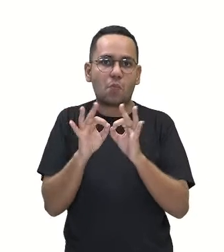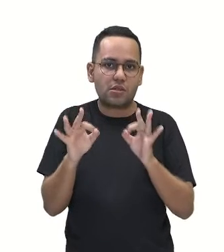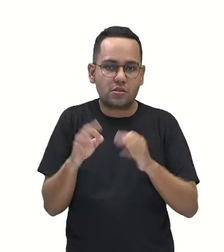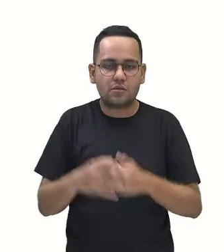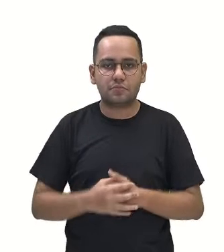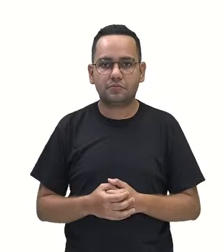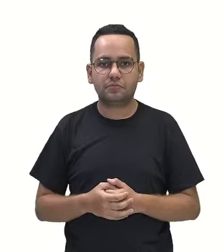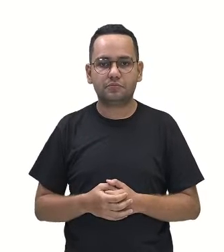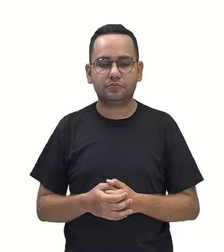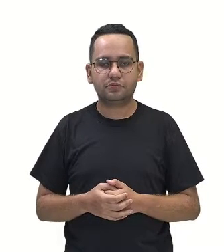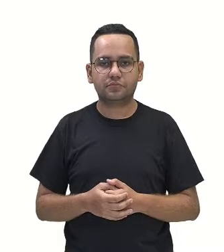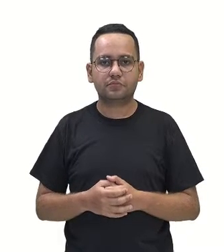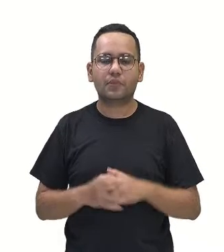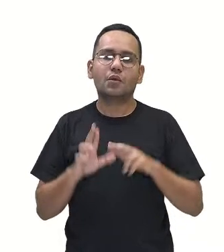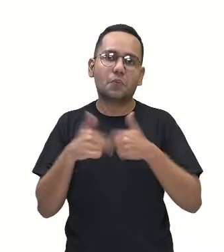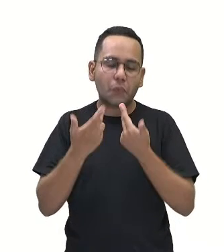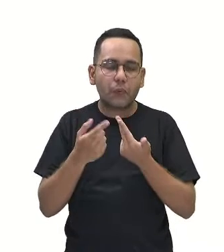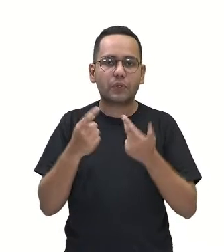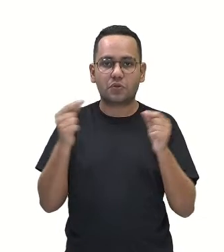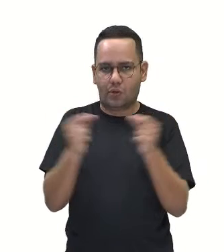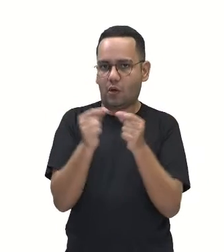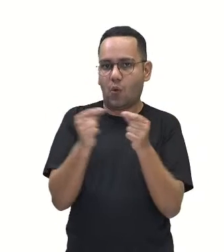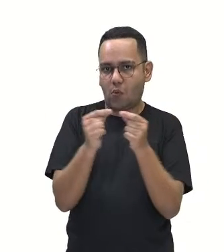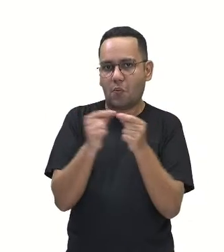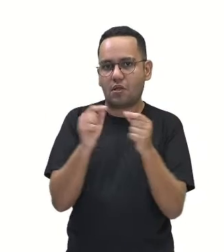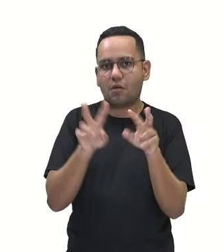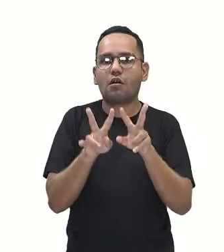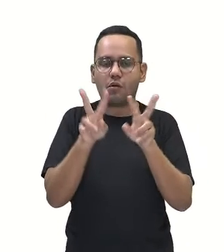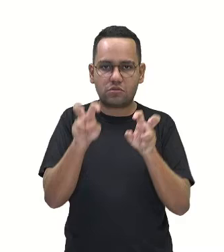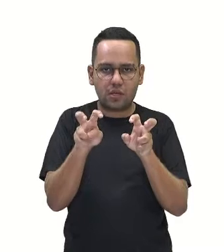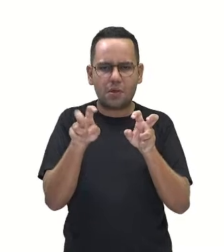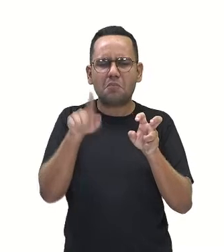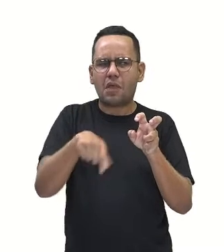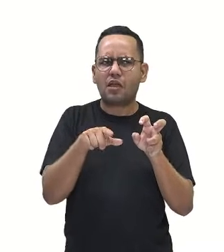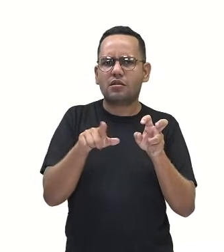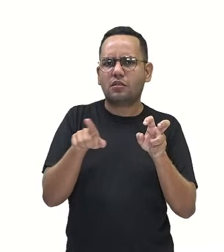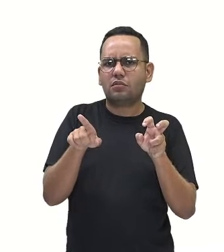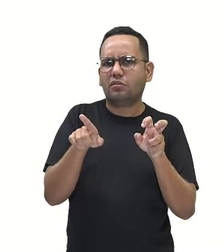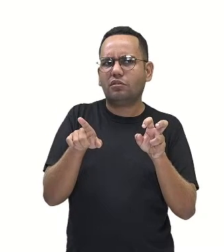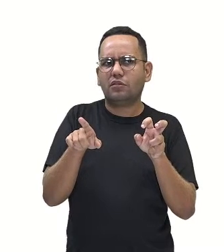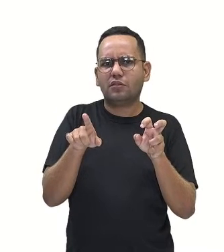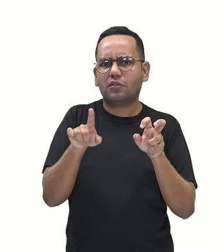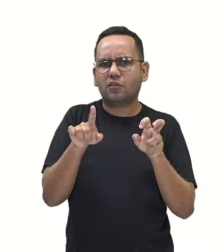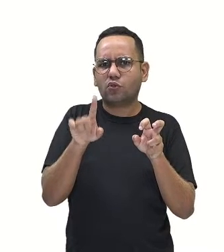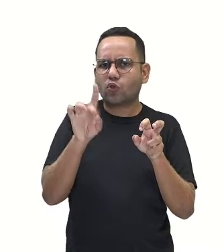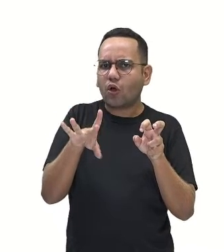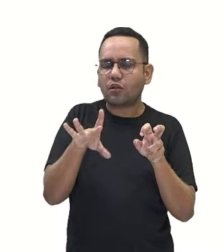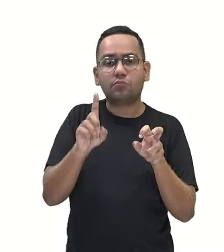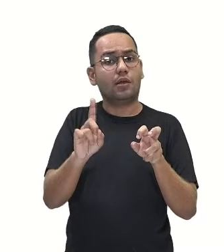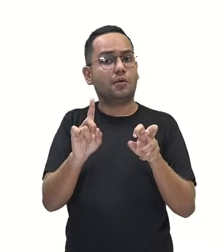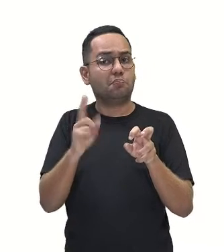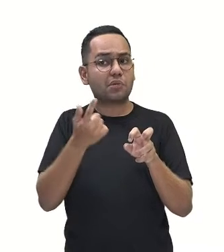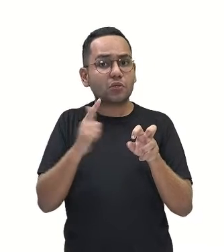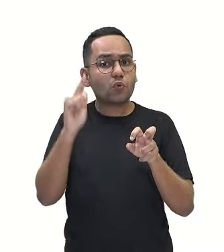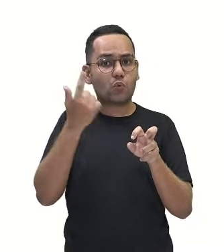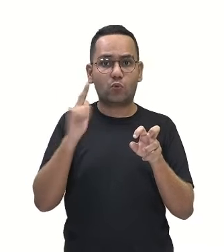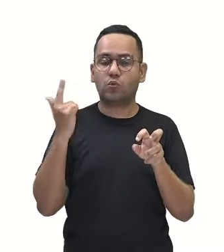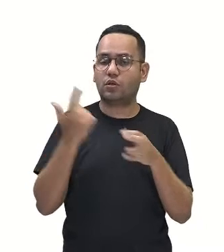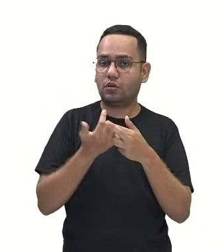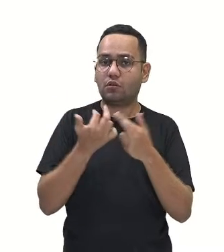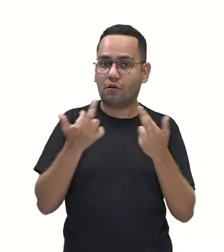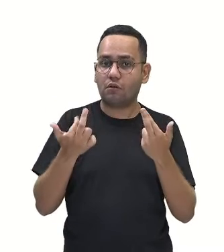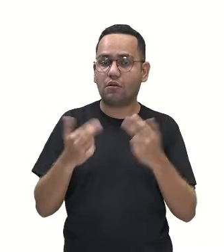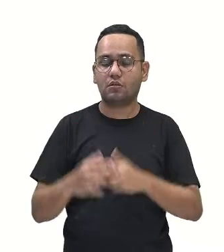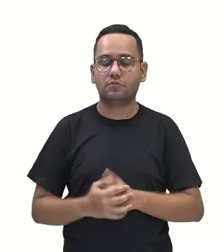suficiente para ser um polígono regular? Não, isso não é suficiente. O que precisa também para